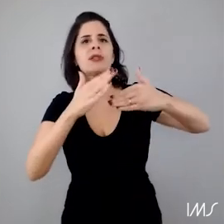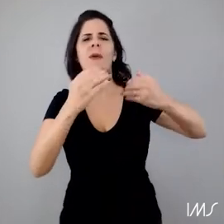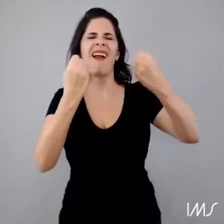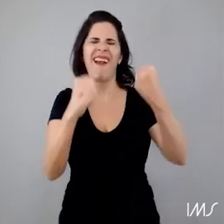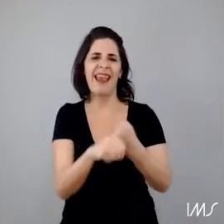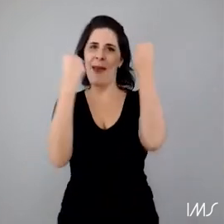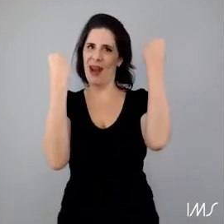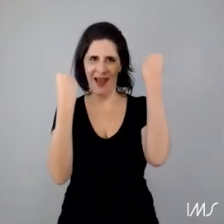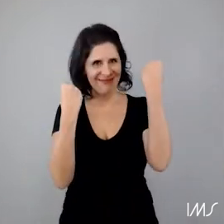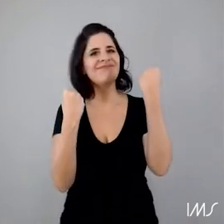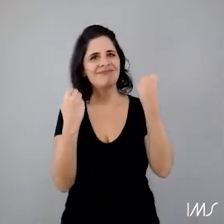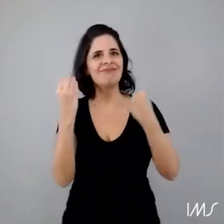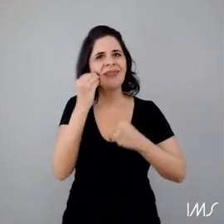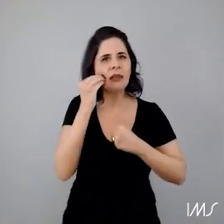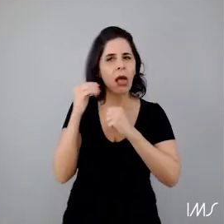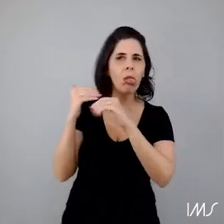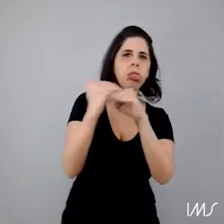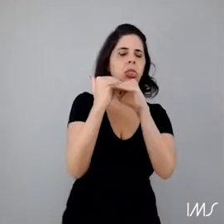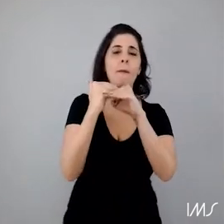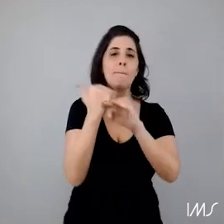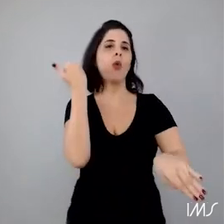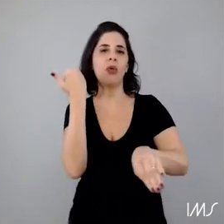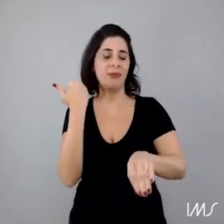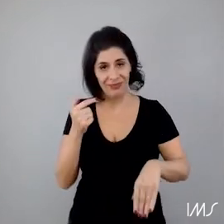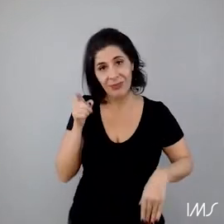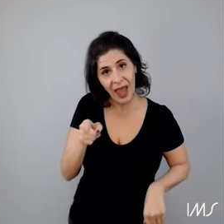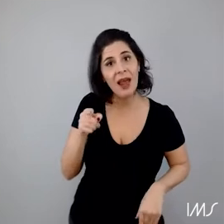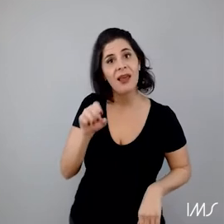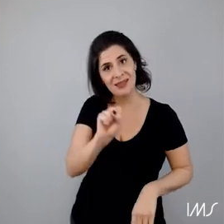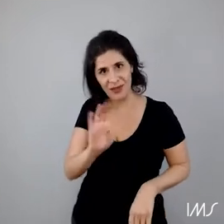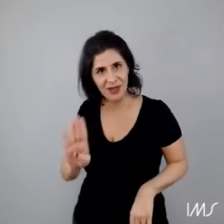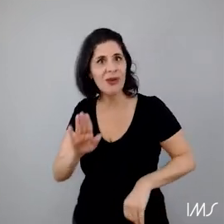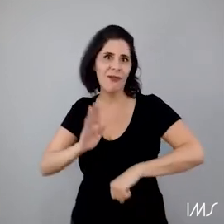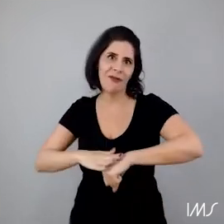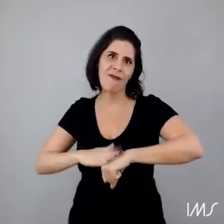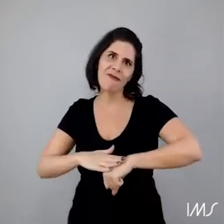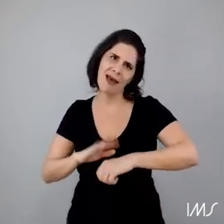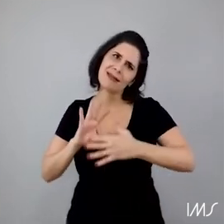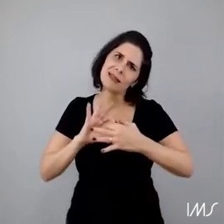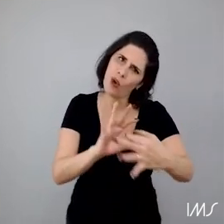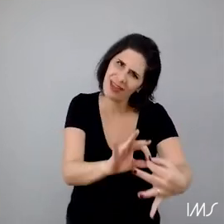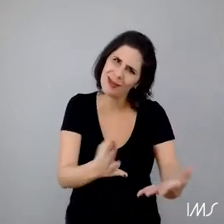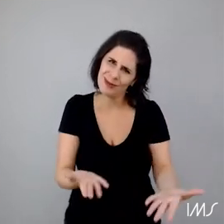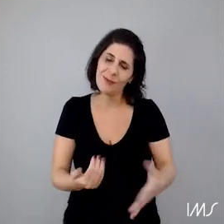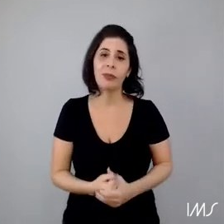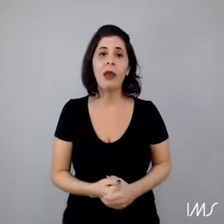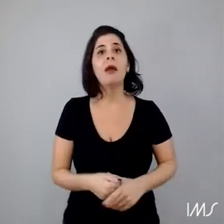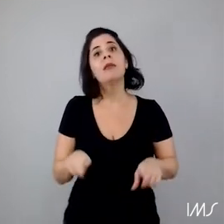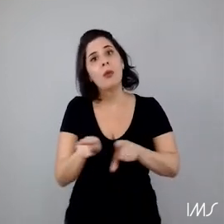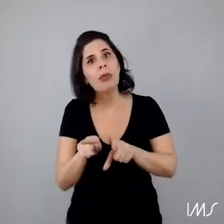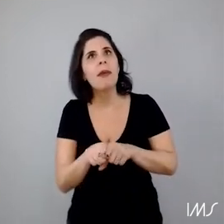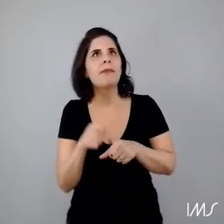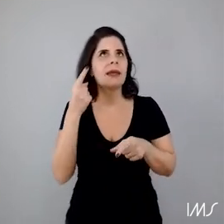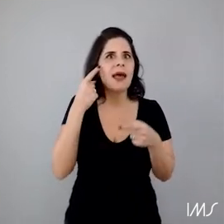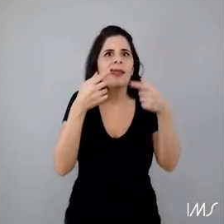de descrição jornalística. Inclusive, era empregada naquela década em experimentos de alfabetização massiva, como, por